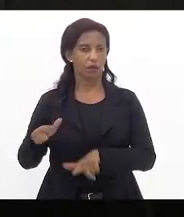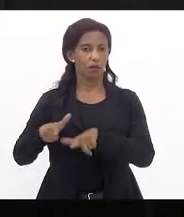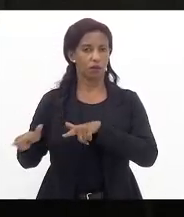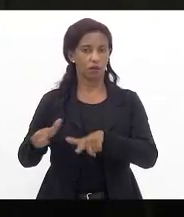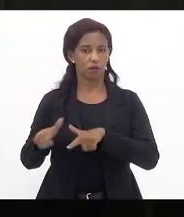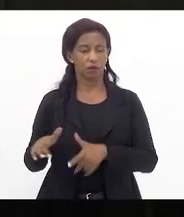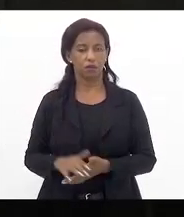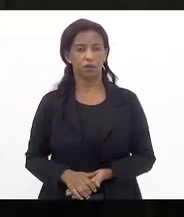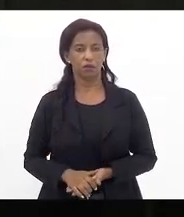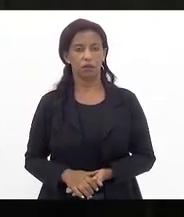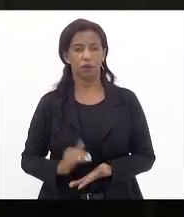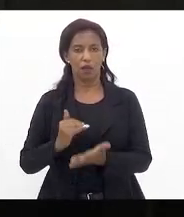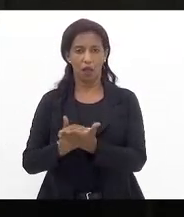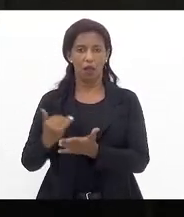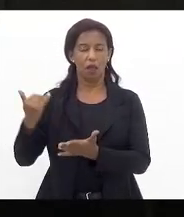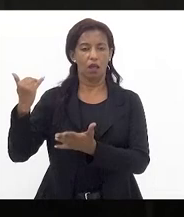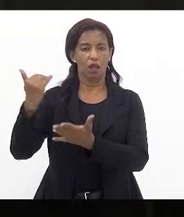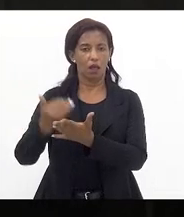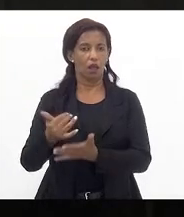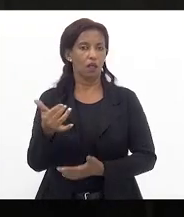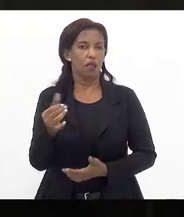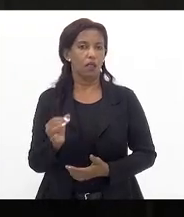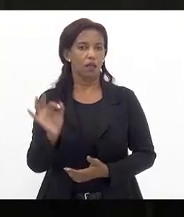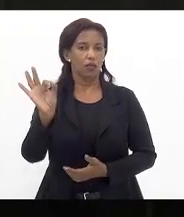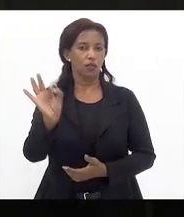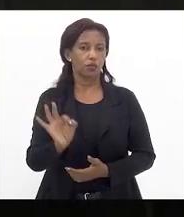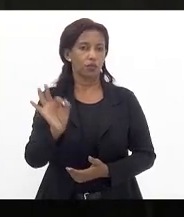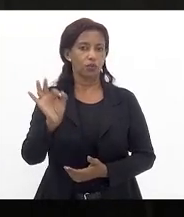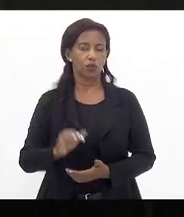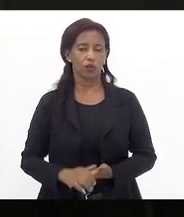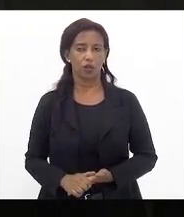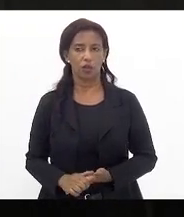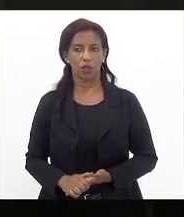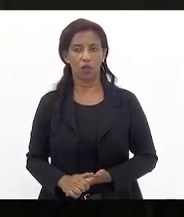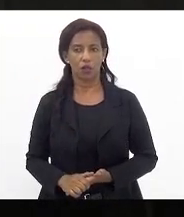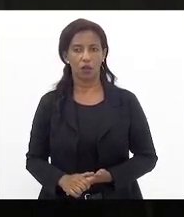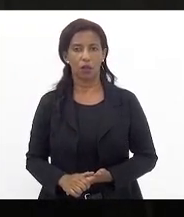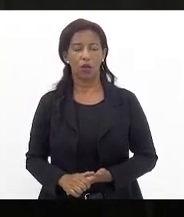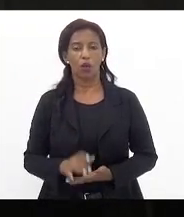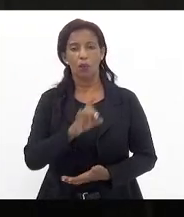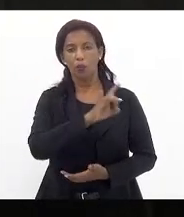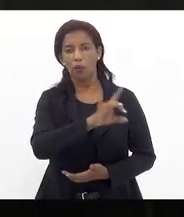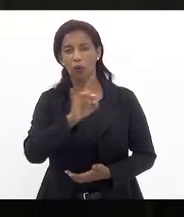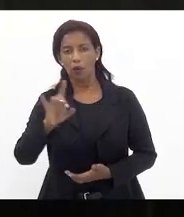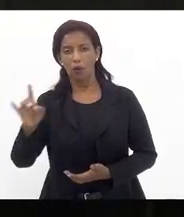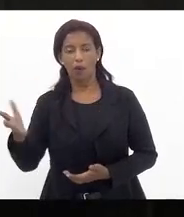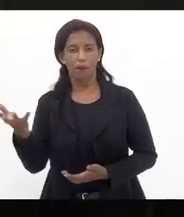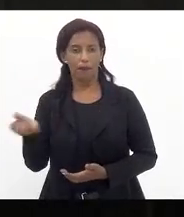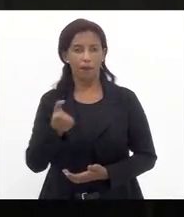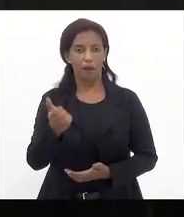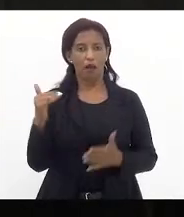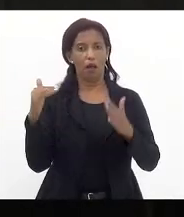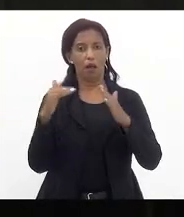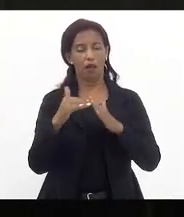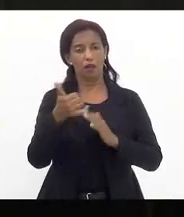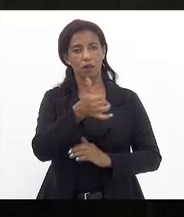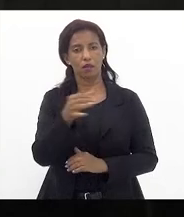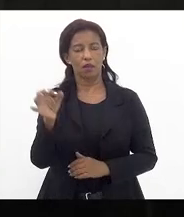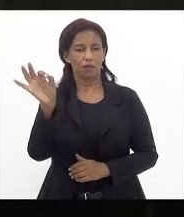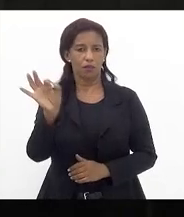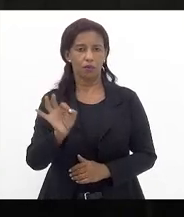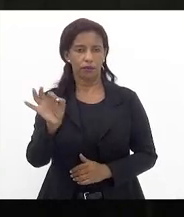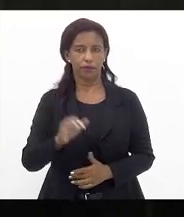servidor, acrescida de 10% por dependente até o teto máximo de